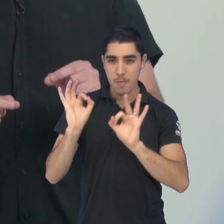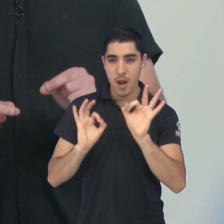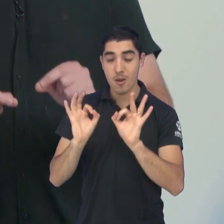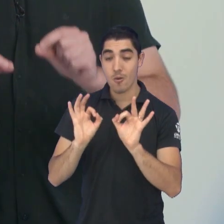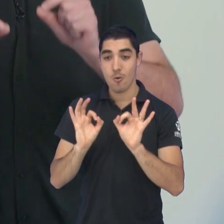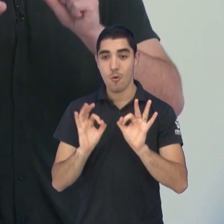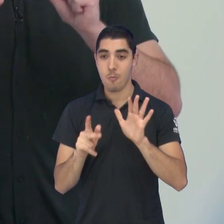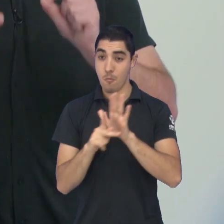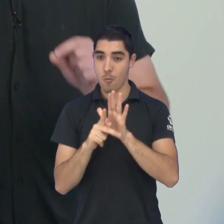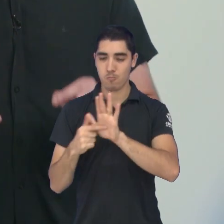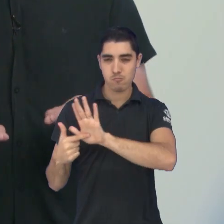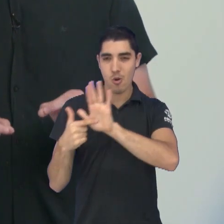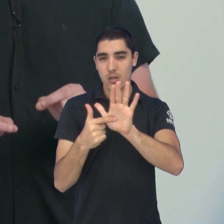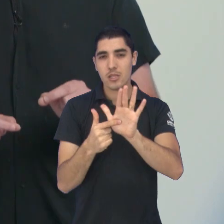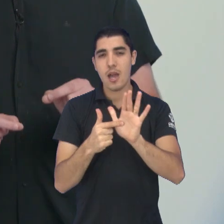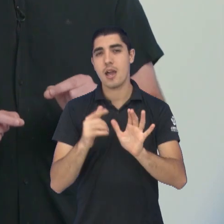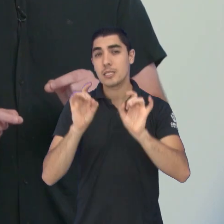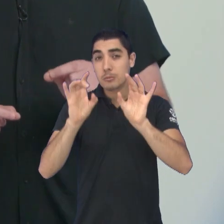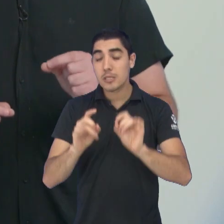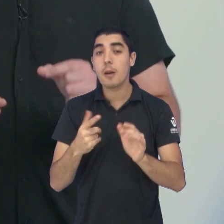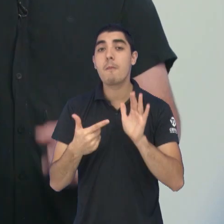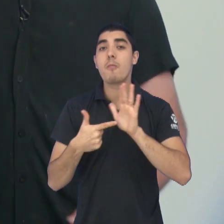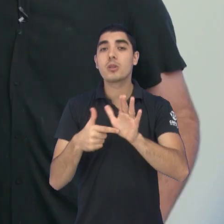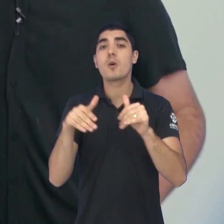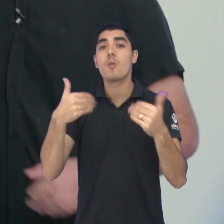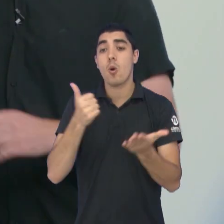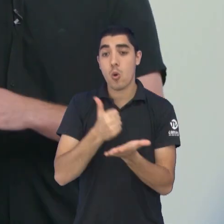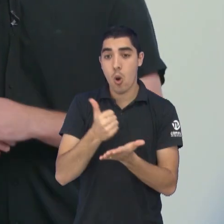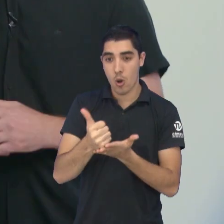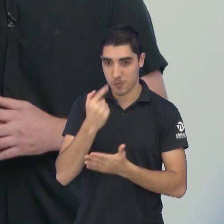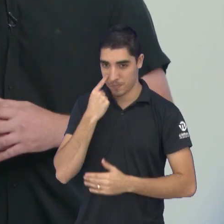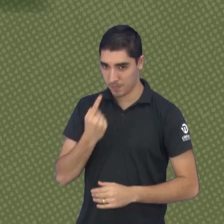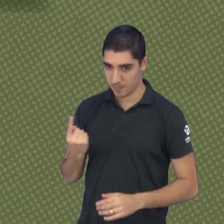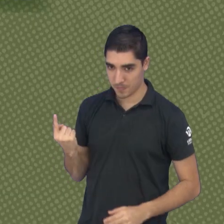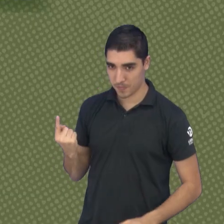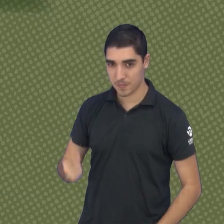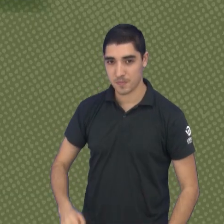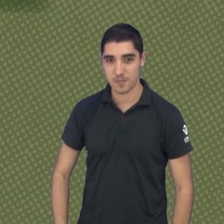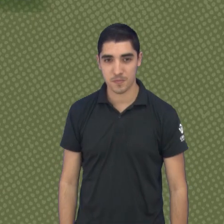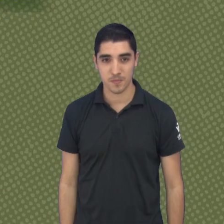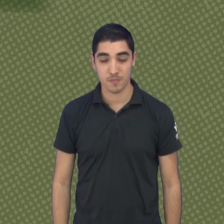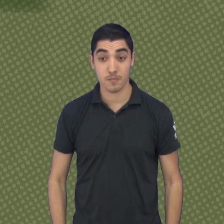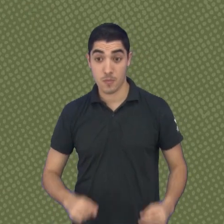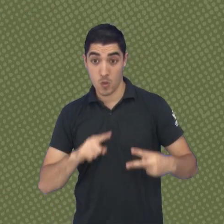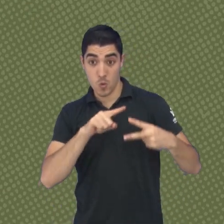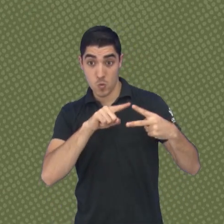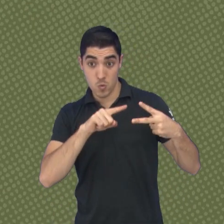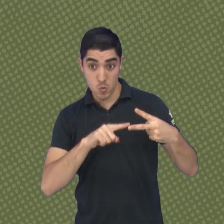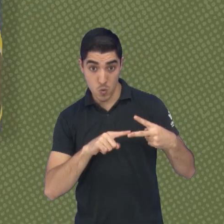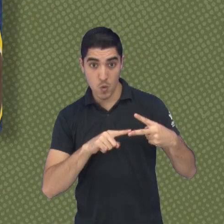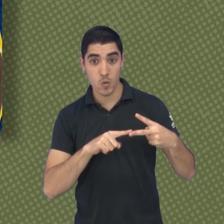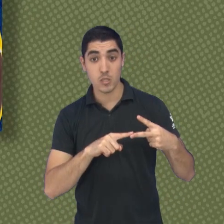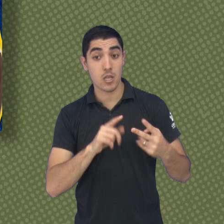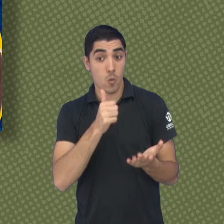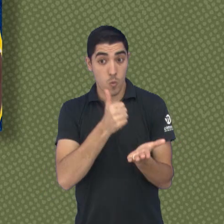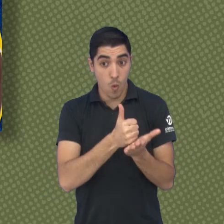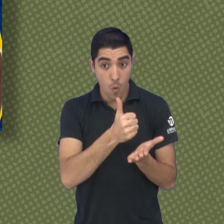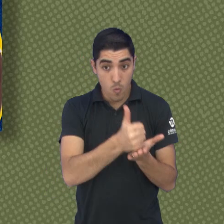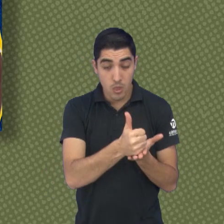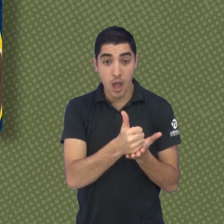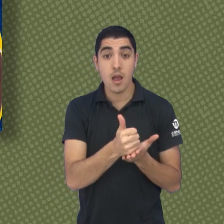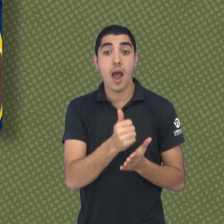a situação contratual dos jogadores. Solta, Matheus! 2 jogadores estão com o contrato